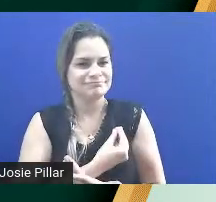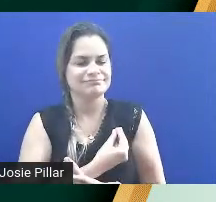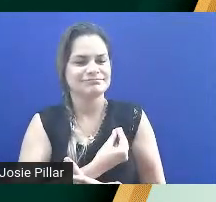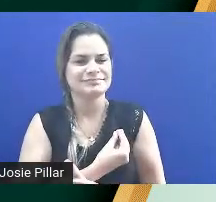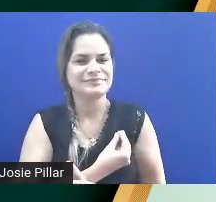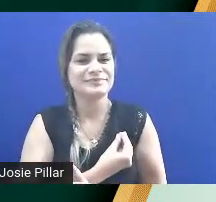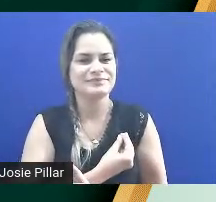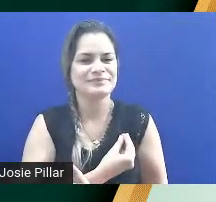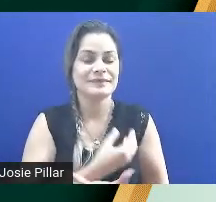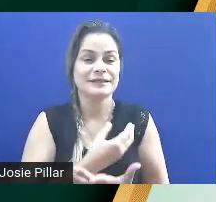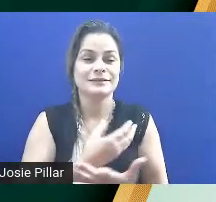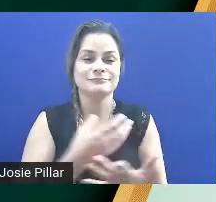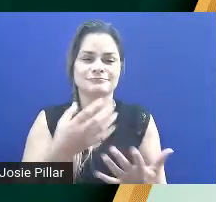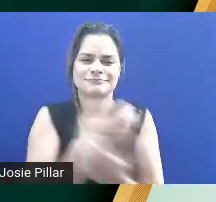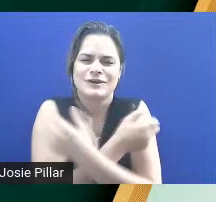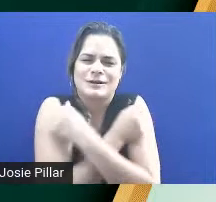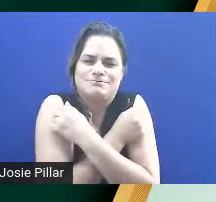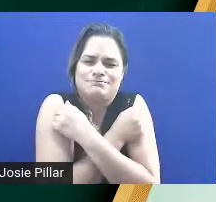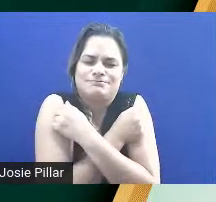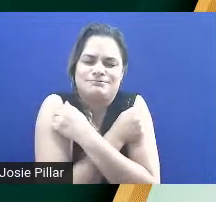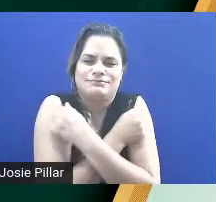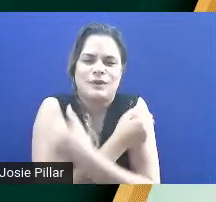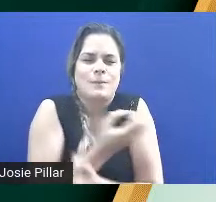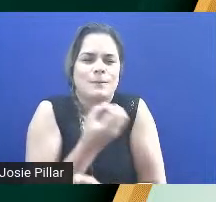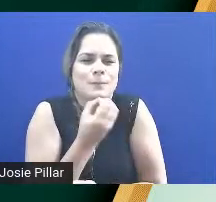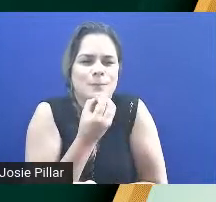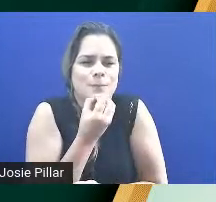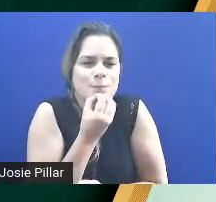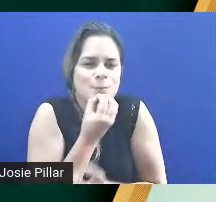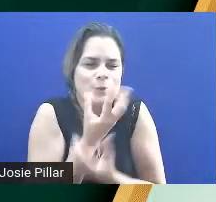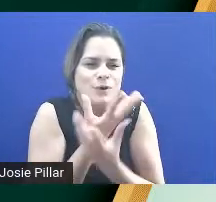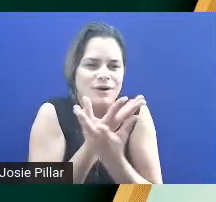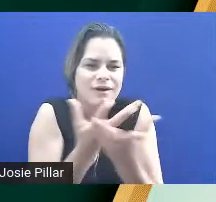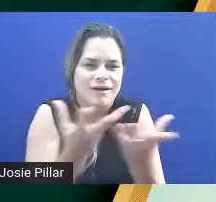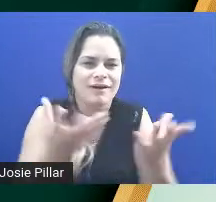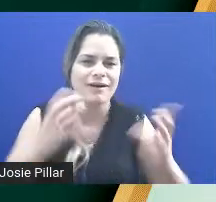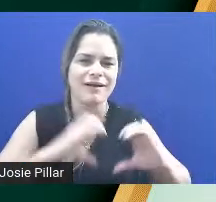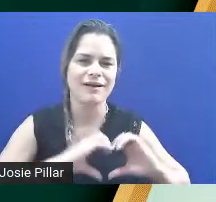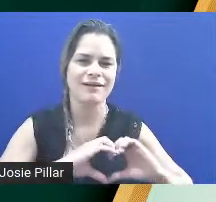um forte abraço e um beijo no coração de cada um de vocês.